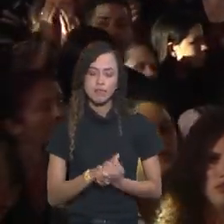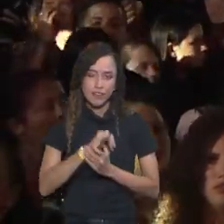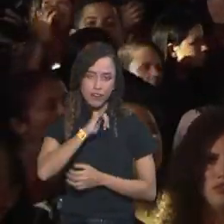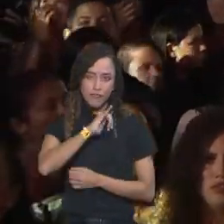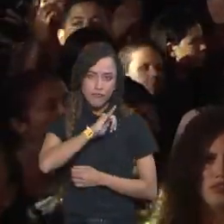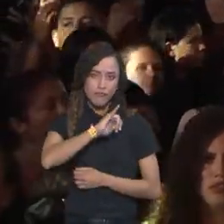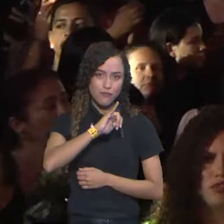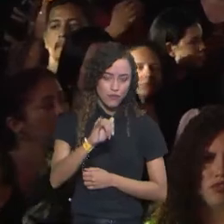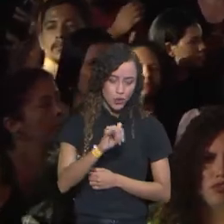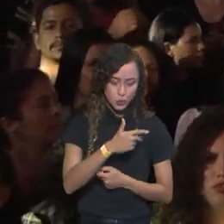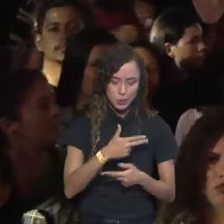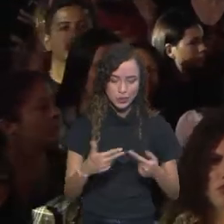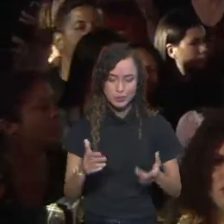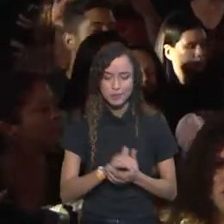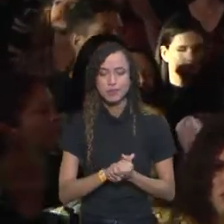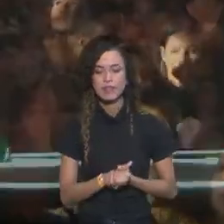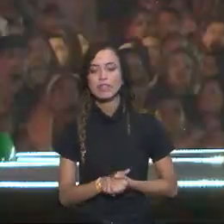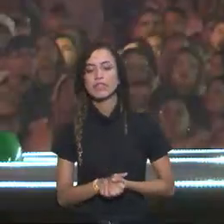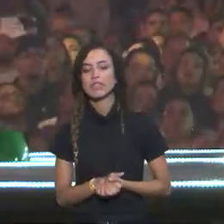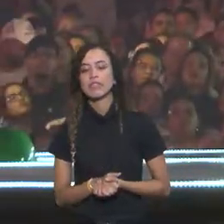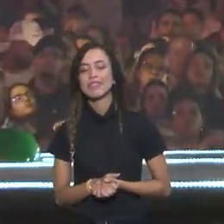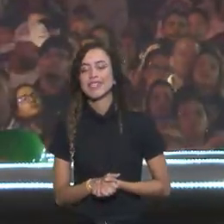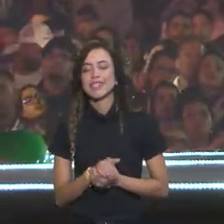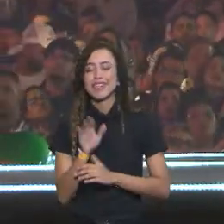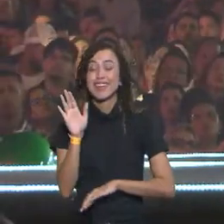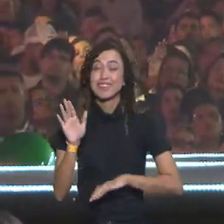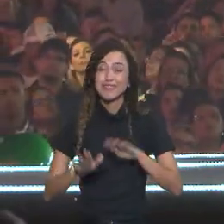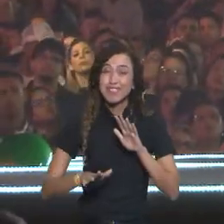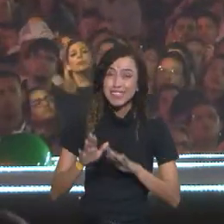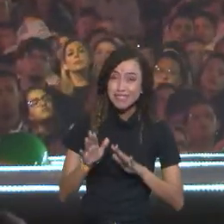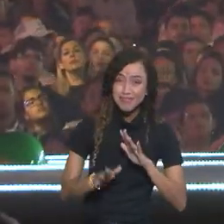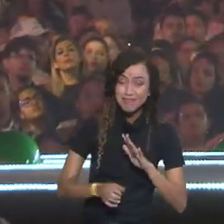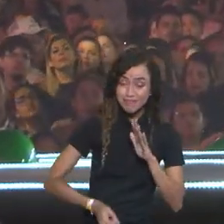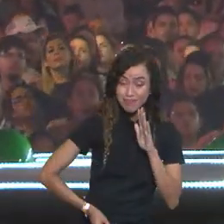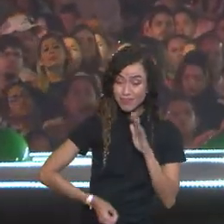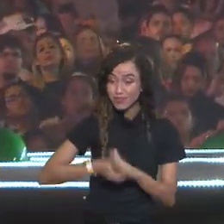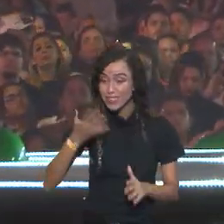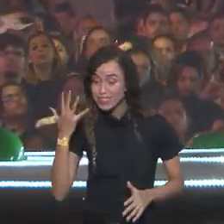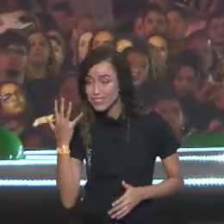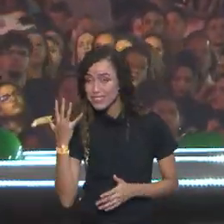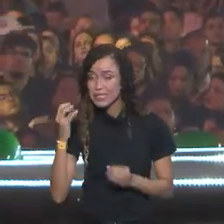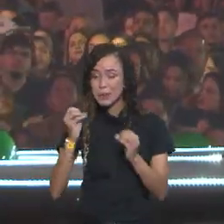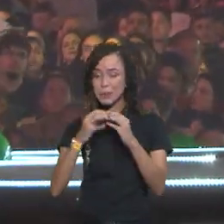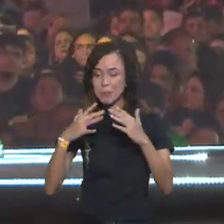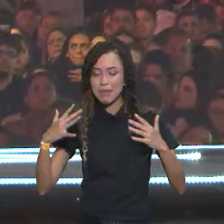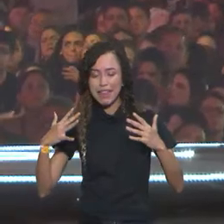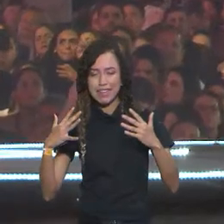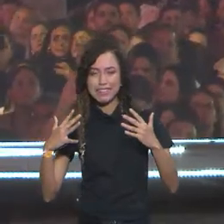muitas vezes os milagres acontecem instantaneamente